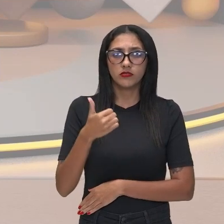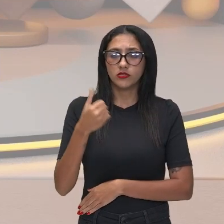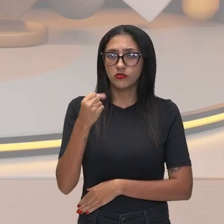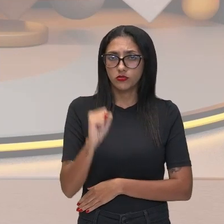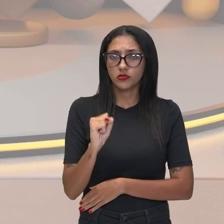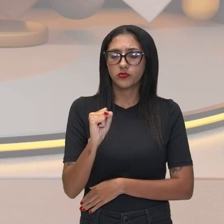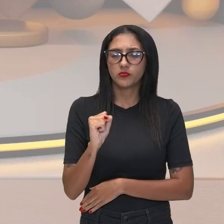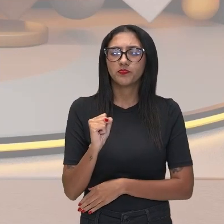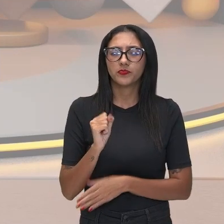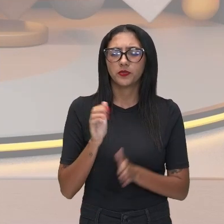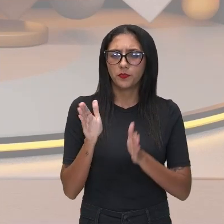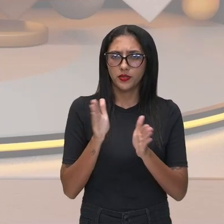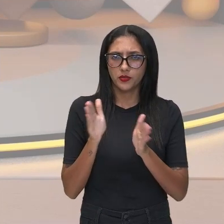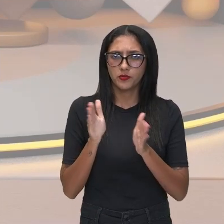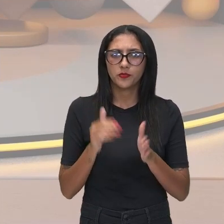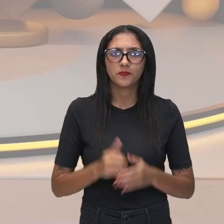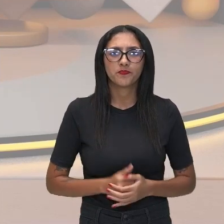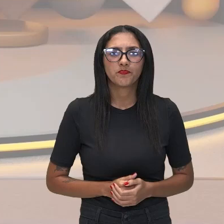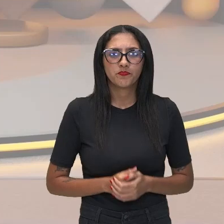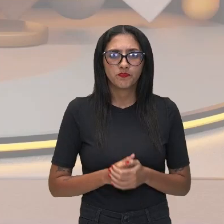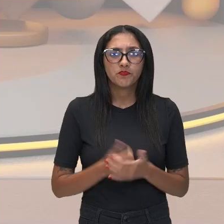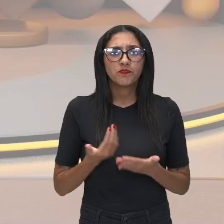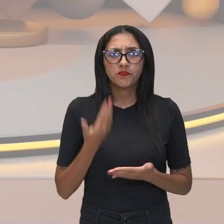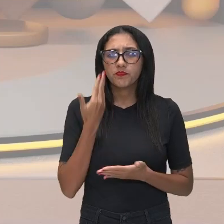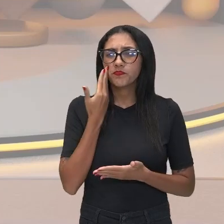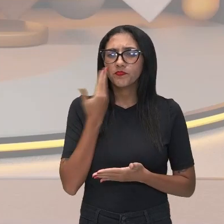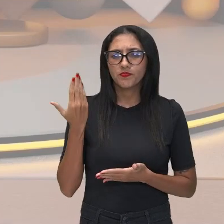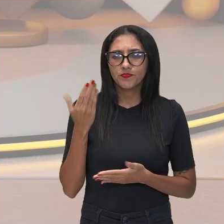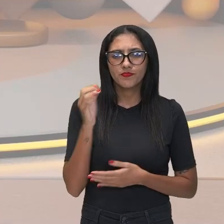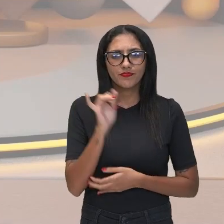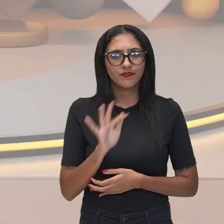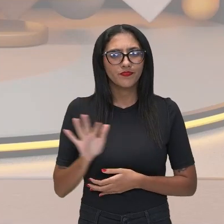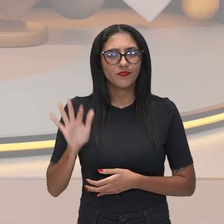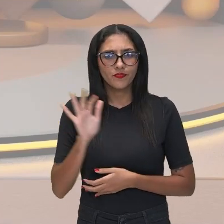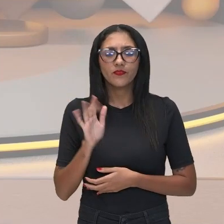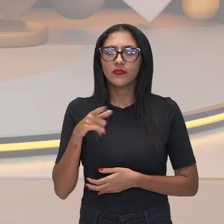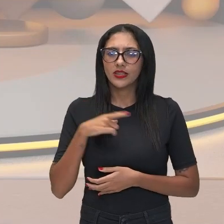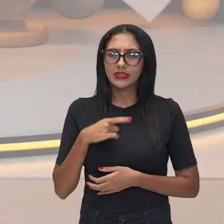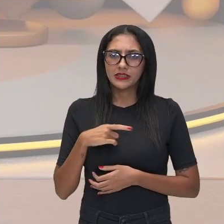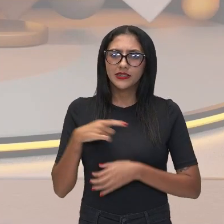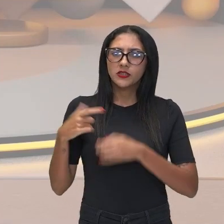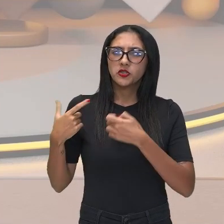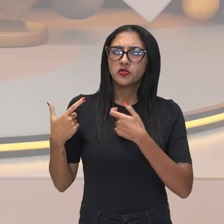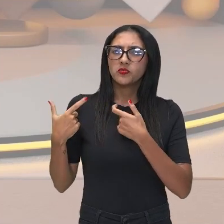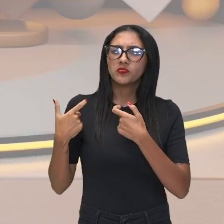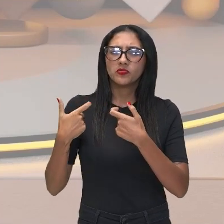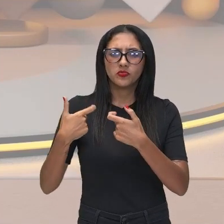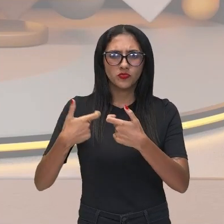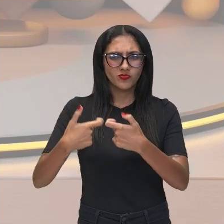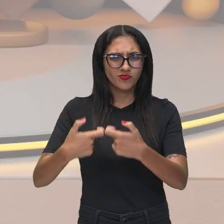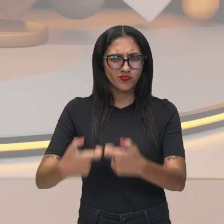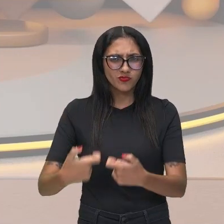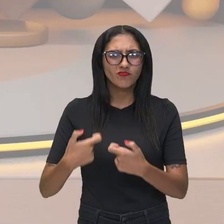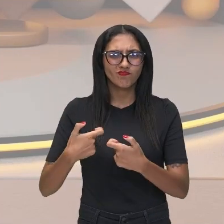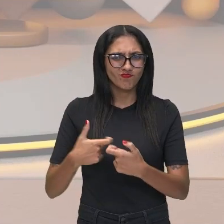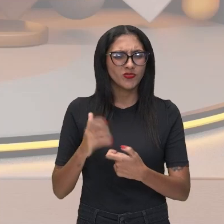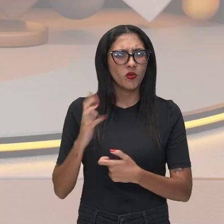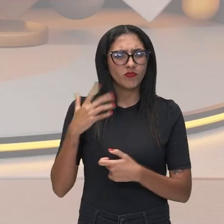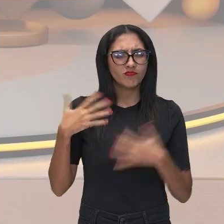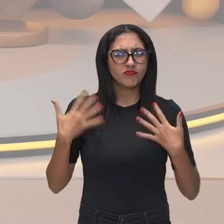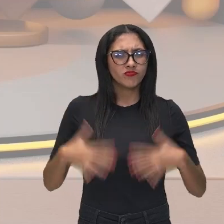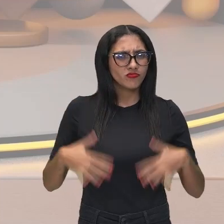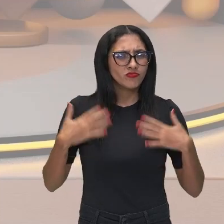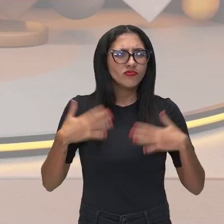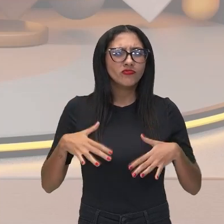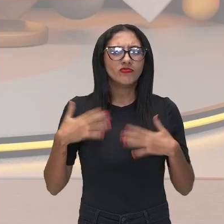1918. E realmente, conforme as imagens que nós estamos vendo, foi um conflito de dimensões